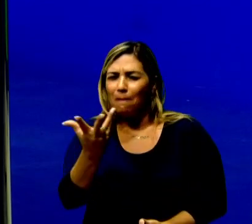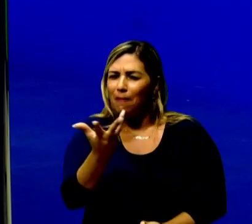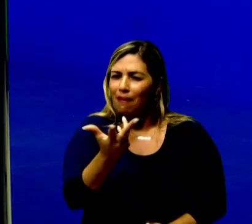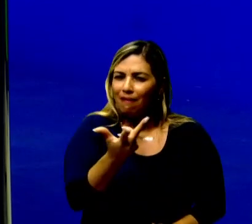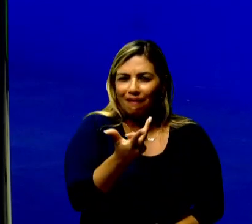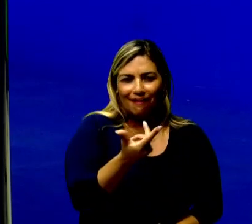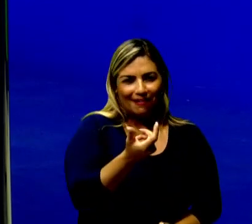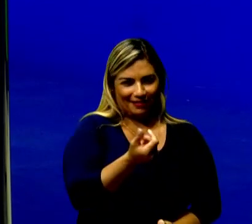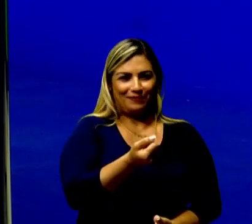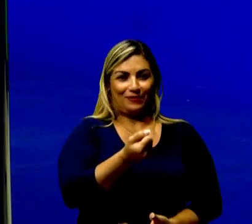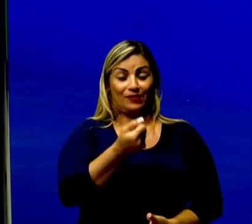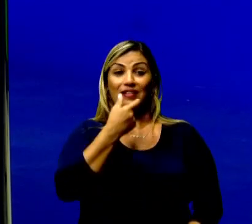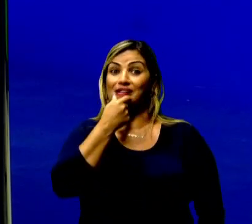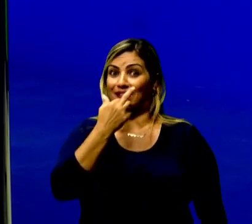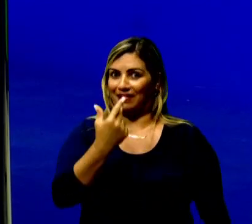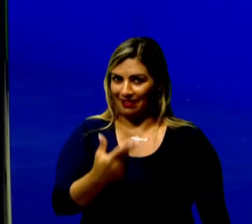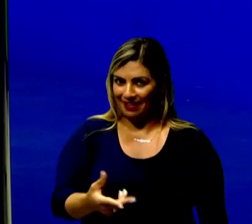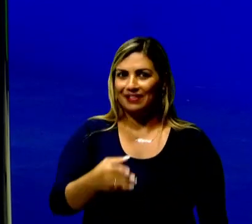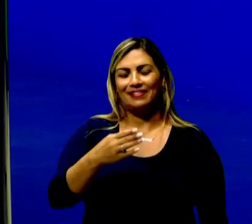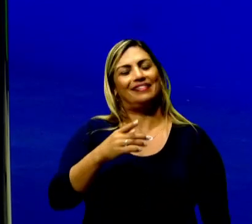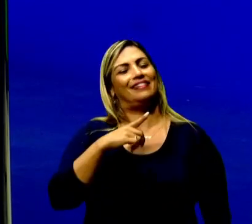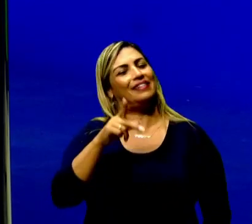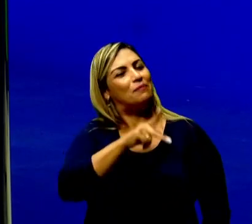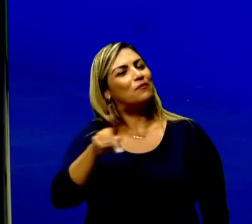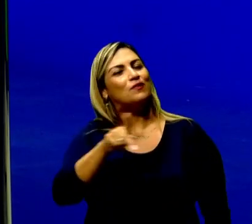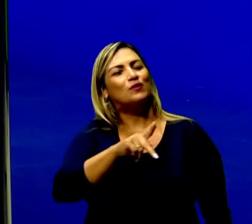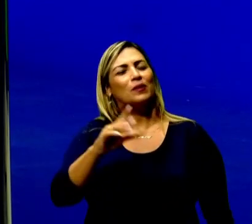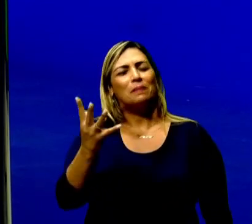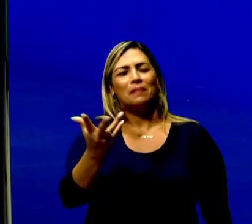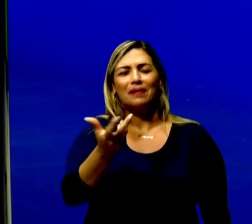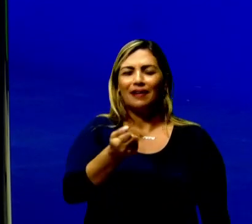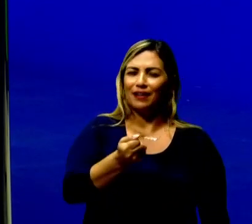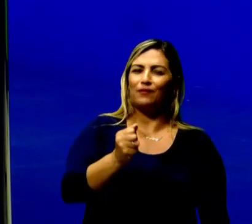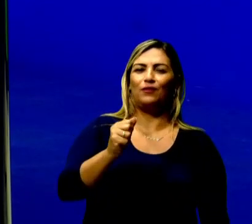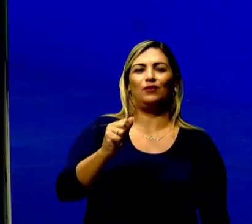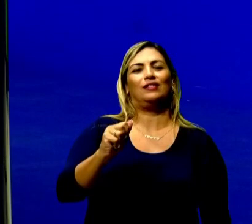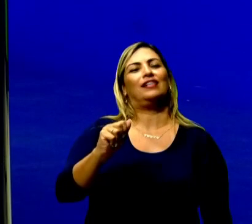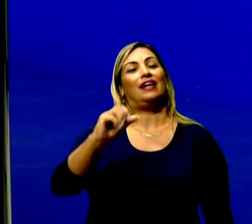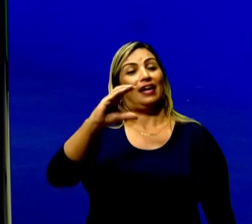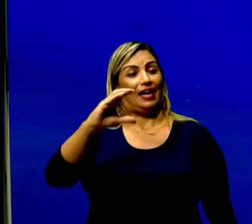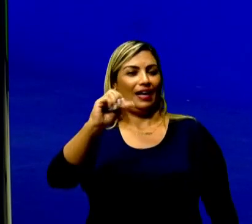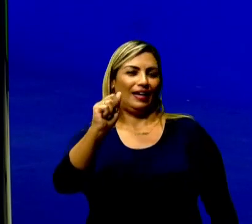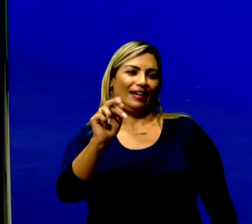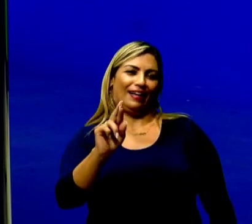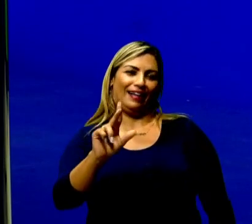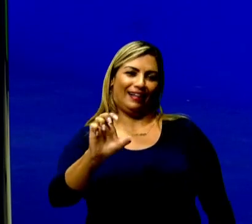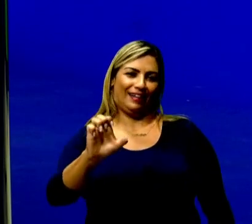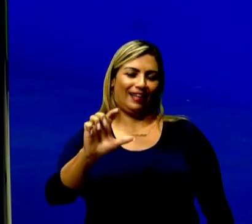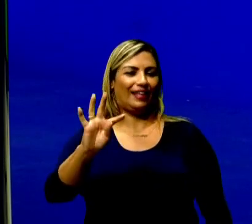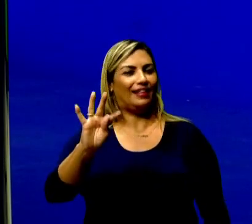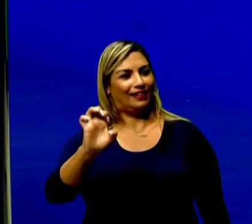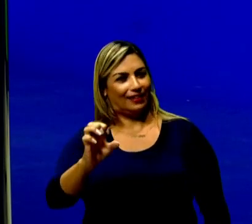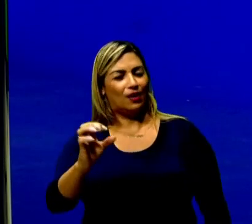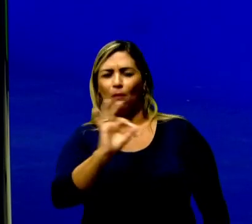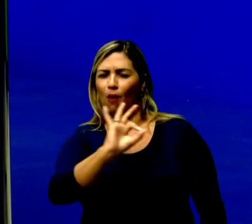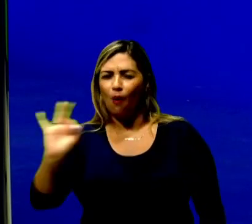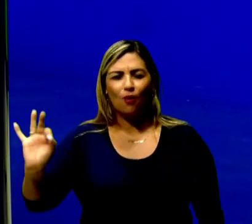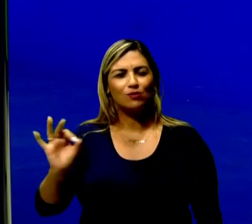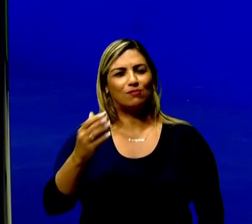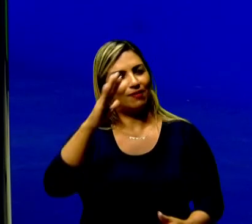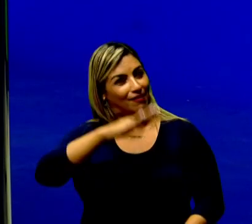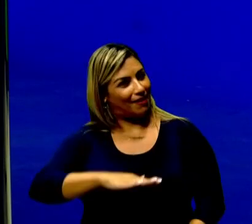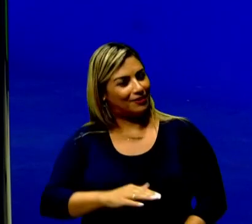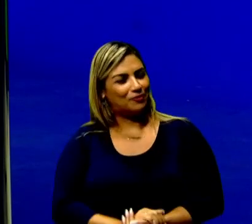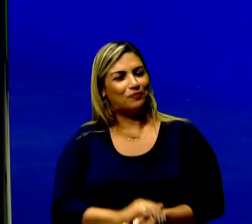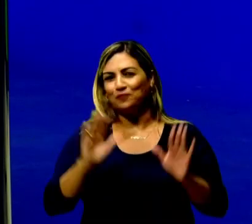excelente aula de língua inglesa com a nossa excelente professora arlete uma ótima tarde a